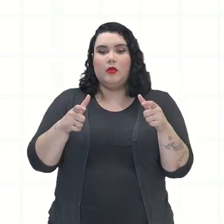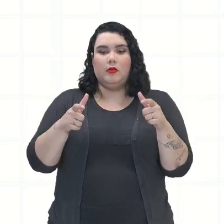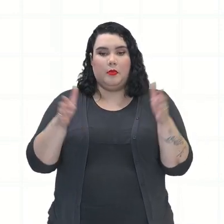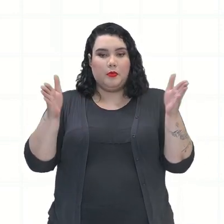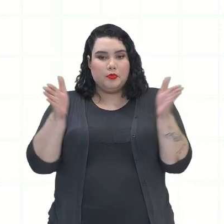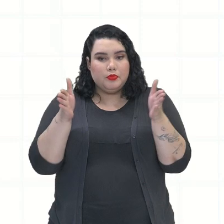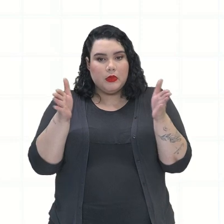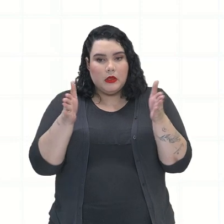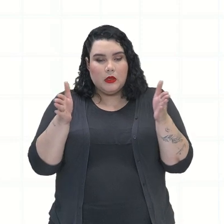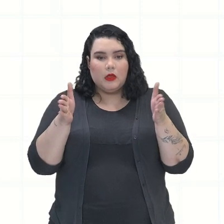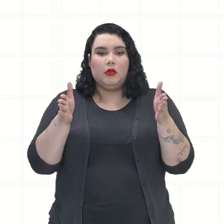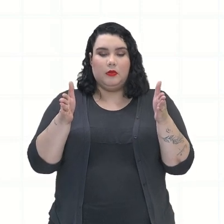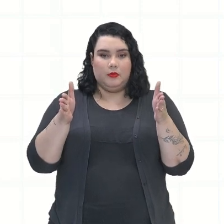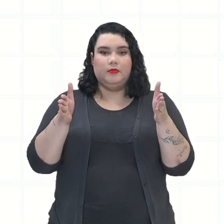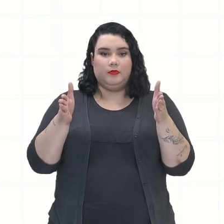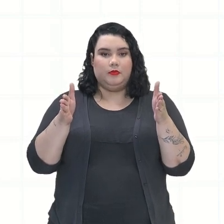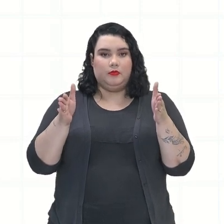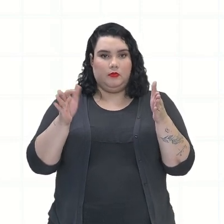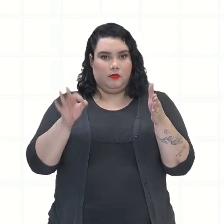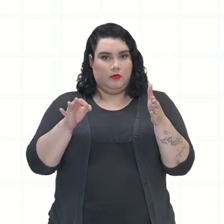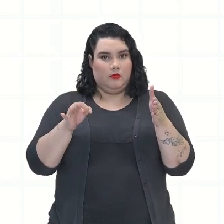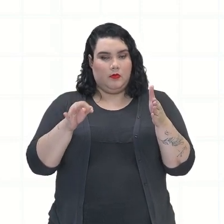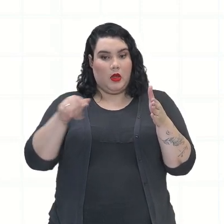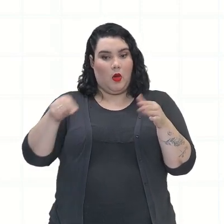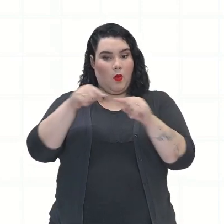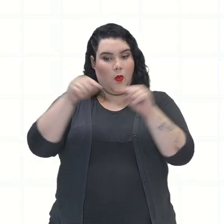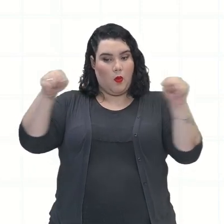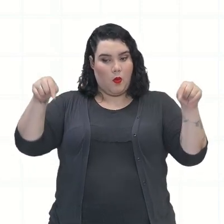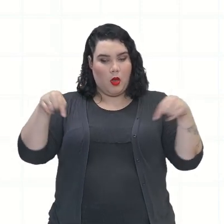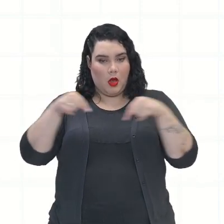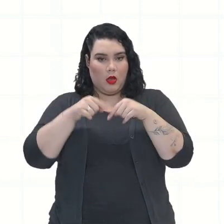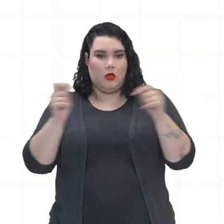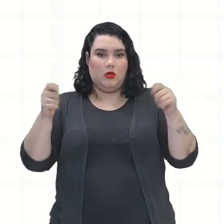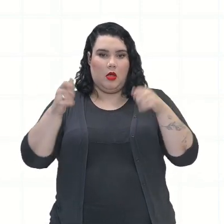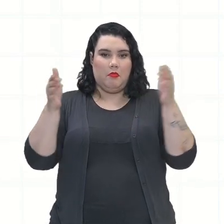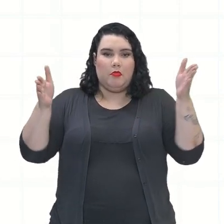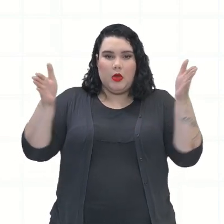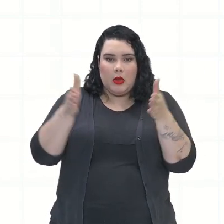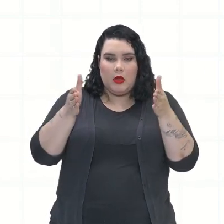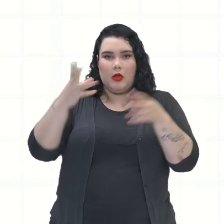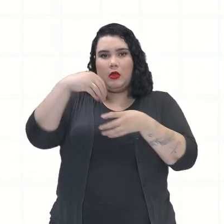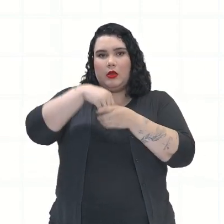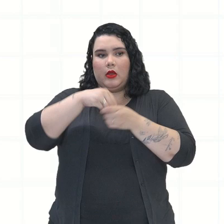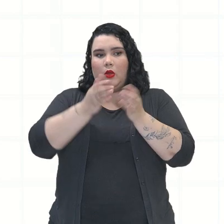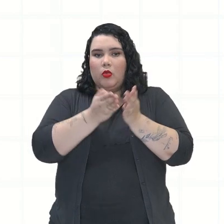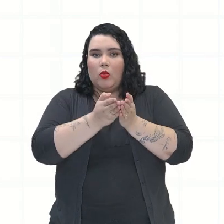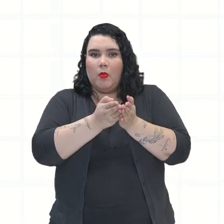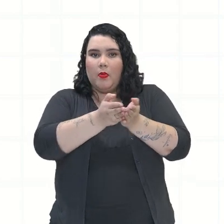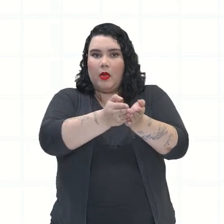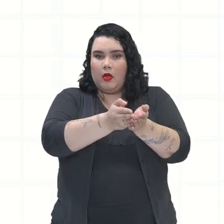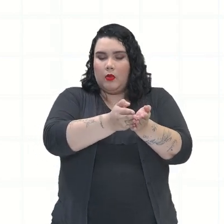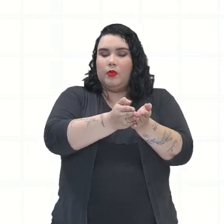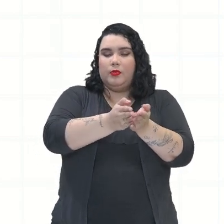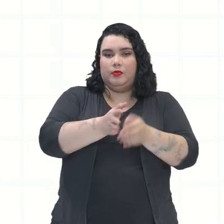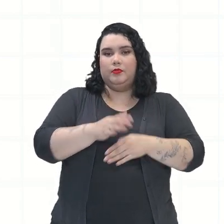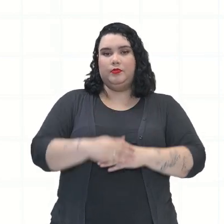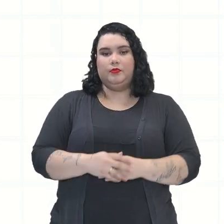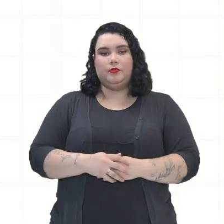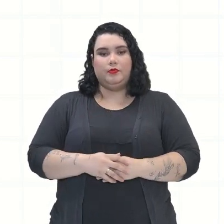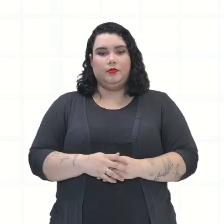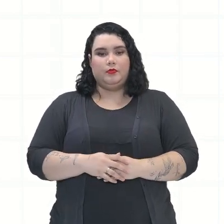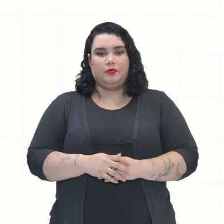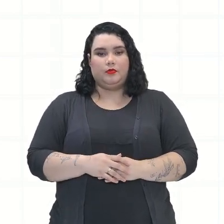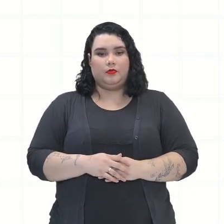uma quadra de tênis diminuída para poder caber dentro de um barco, dentro de um navio, né? Então é isso, por